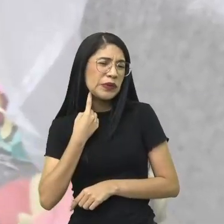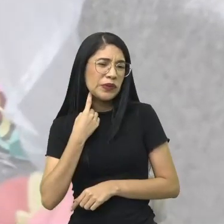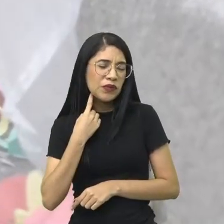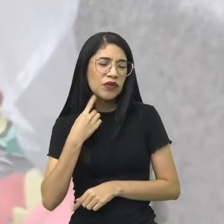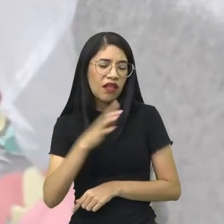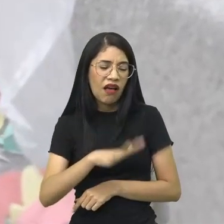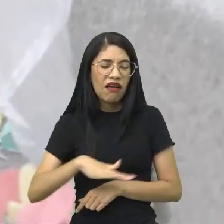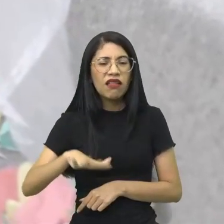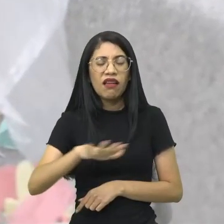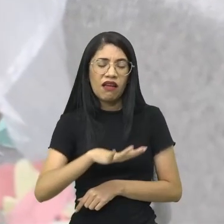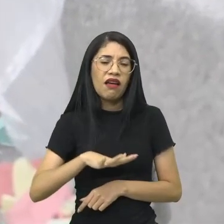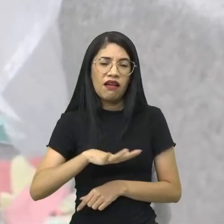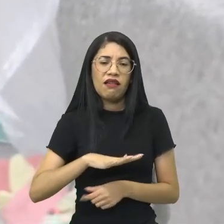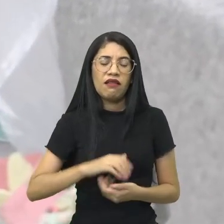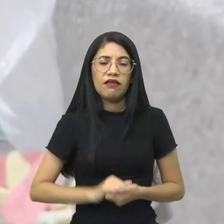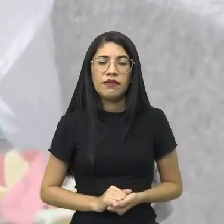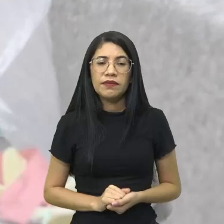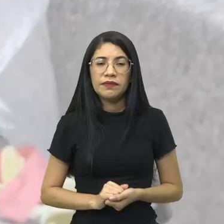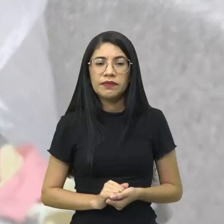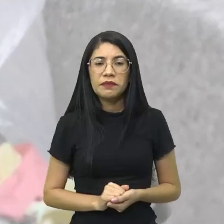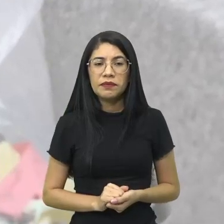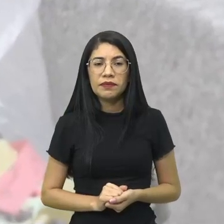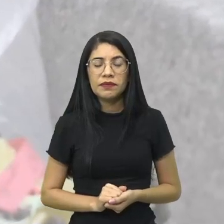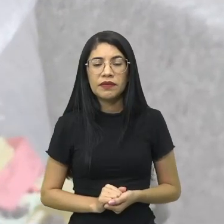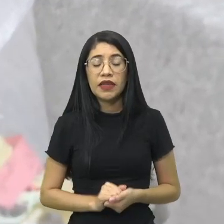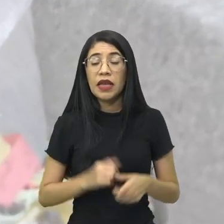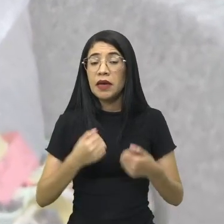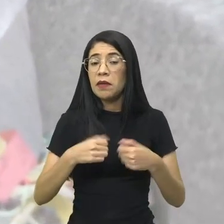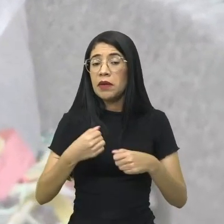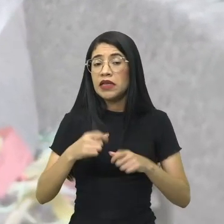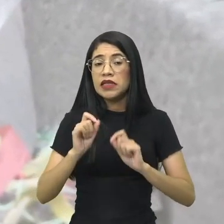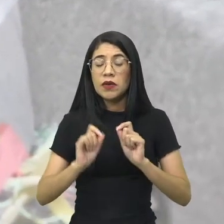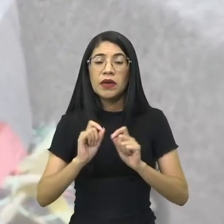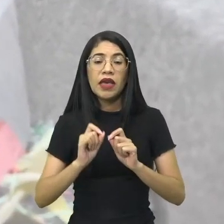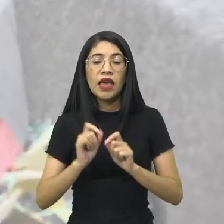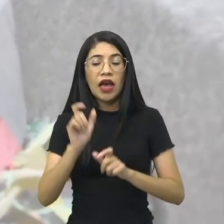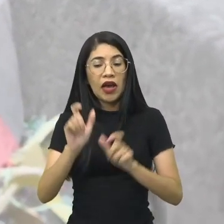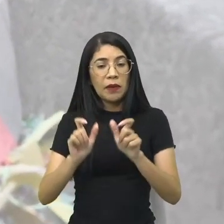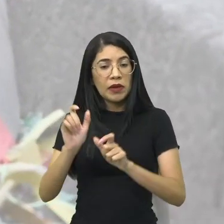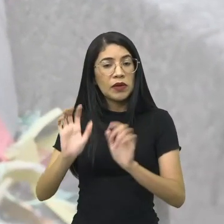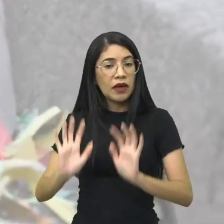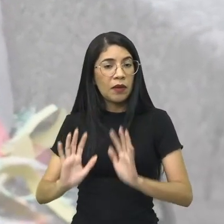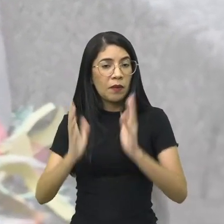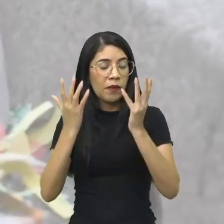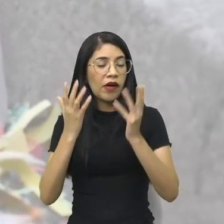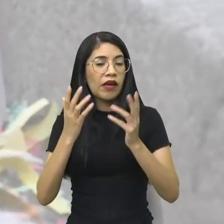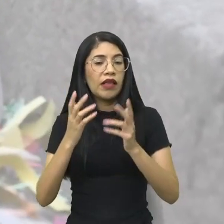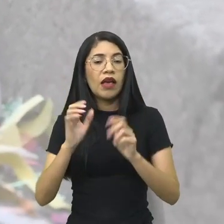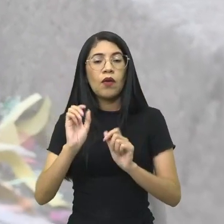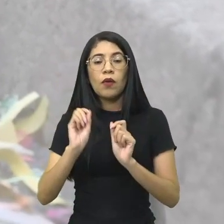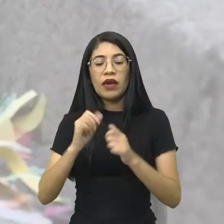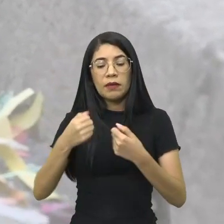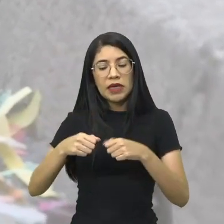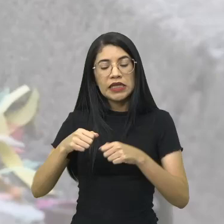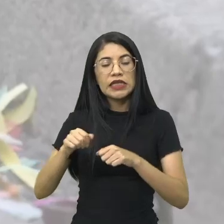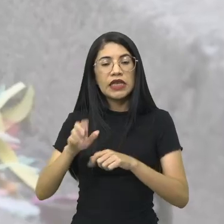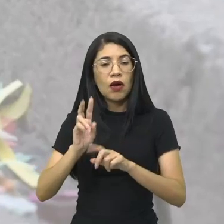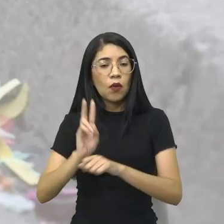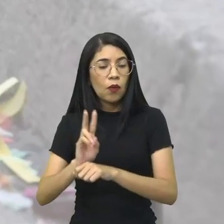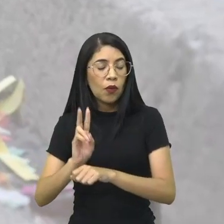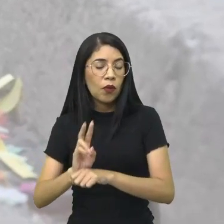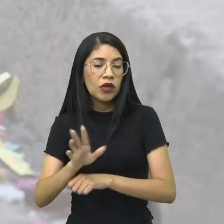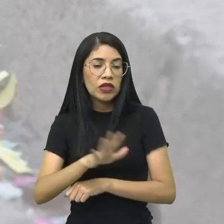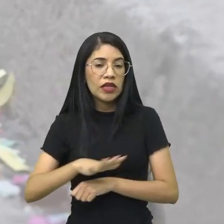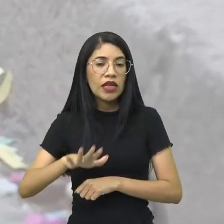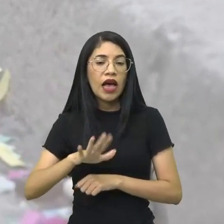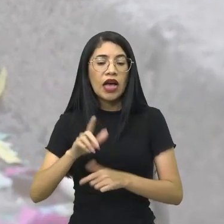belo visual daquela parte do centro histórico. É preciso que os foliões tomem consciência de que é necessário manter a cidade limpa depois da festa.